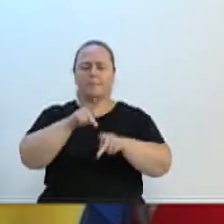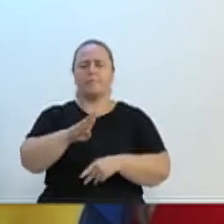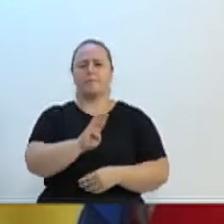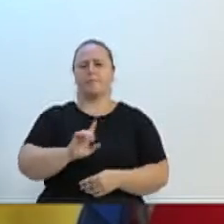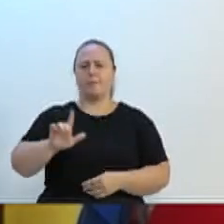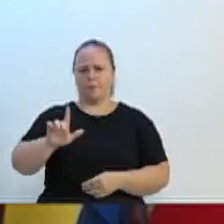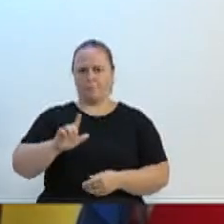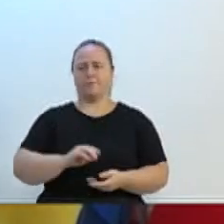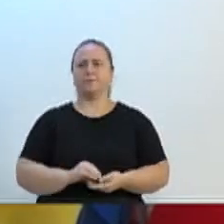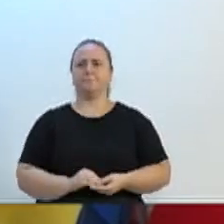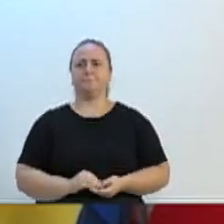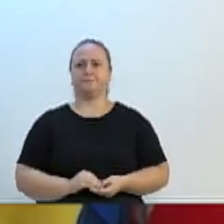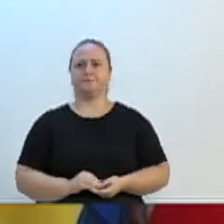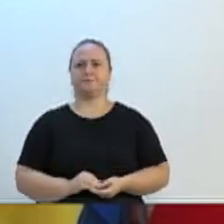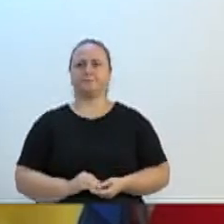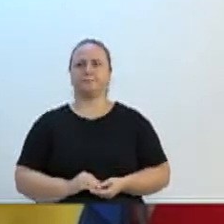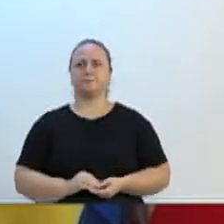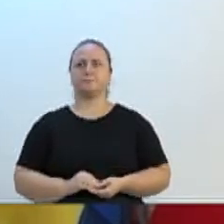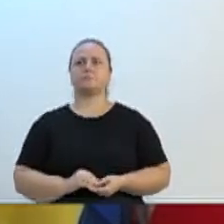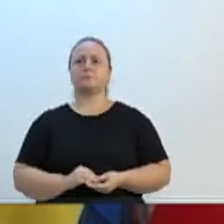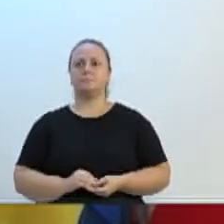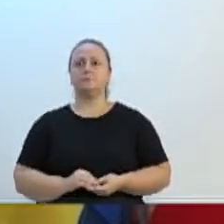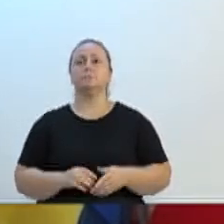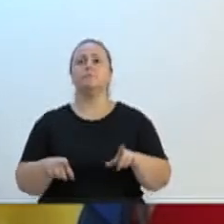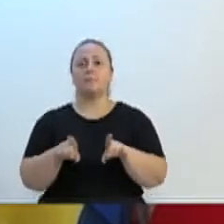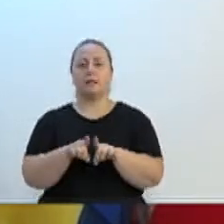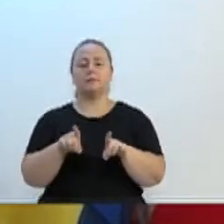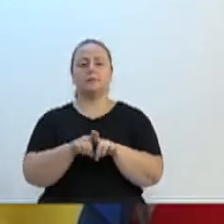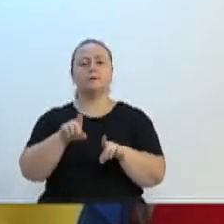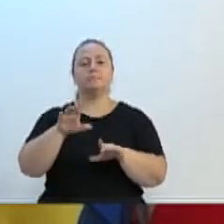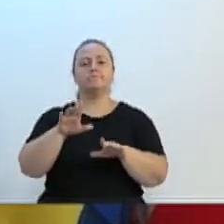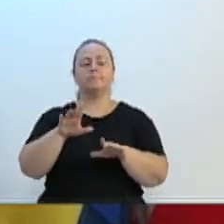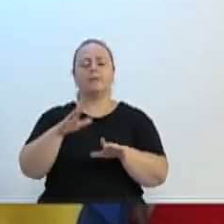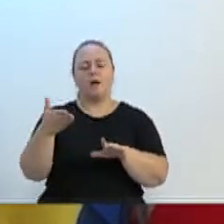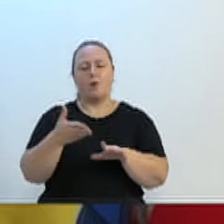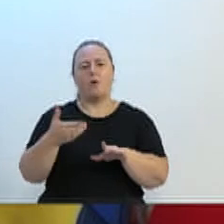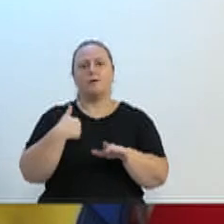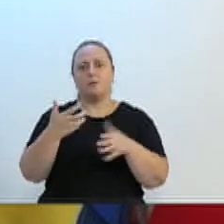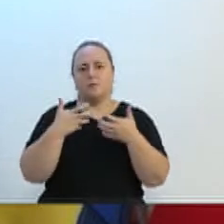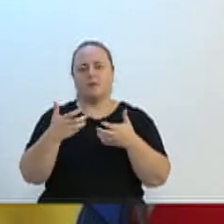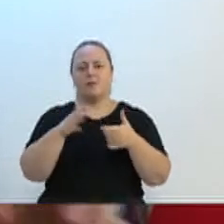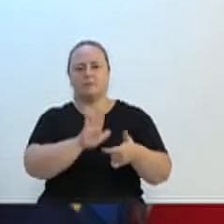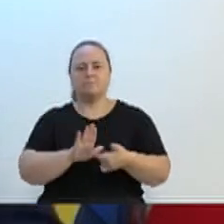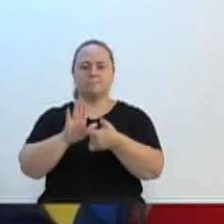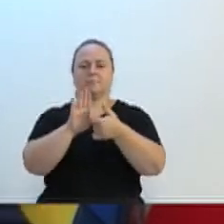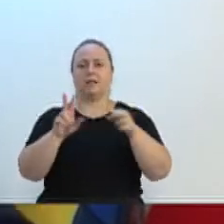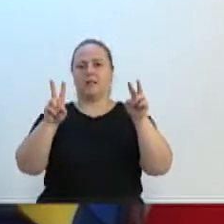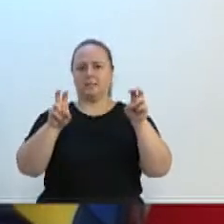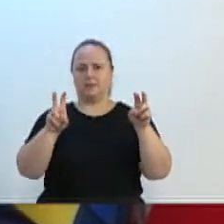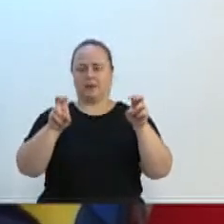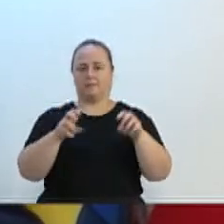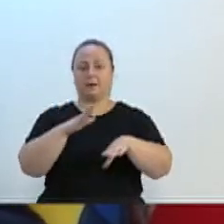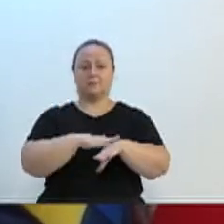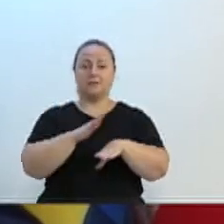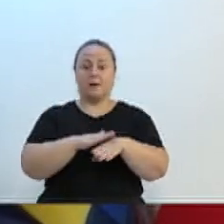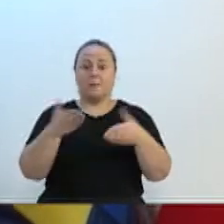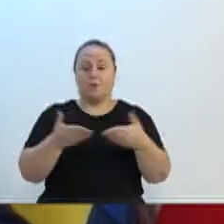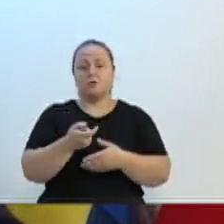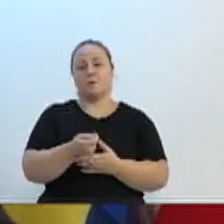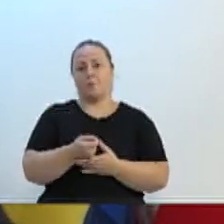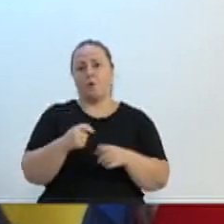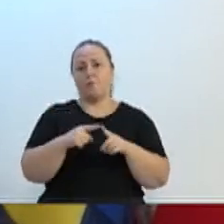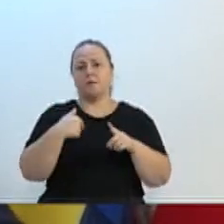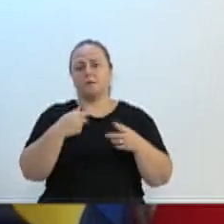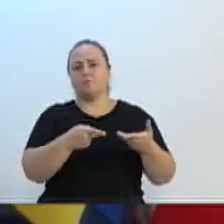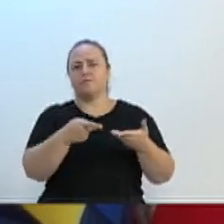primeiro momento. Eu gostaria ainda, sei que o tempo é curto, talvez na quinta-feira eu vou conseguir trazer melhor esse tema, mas, colegas vereadores, eu estive visitando há